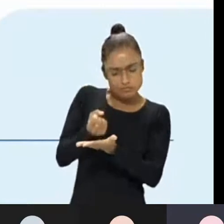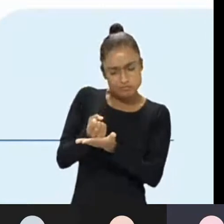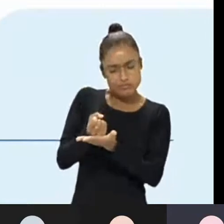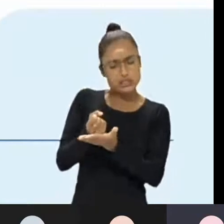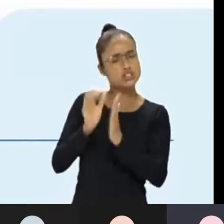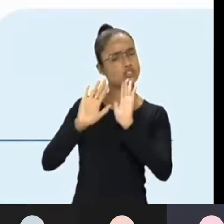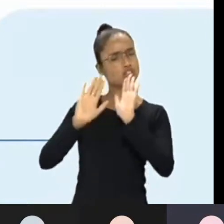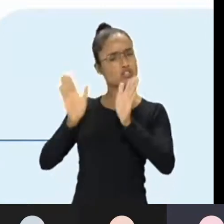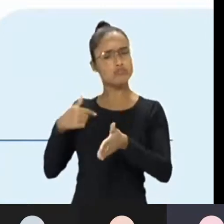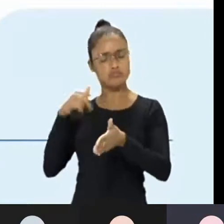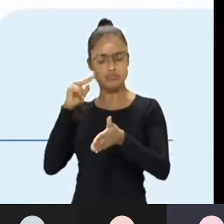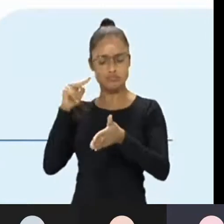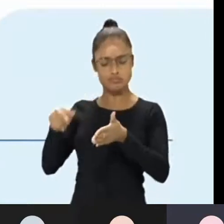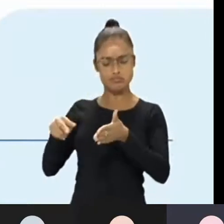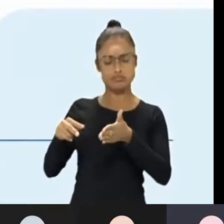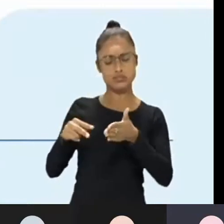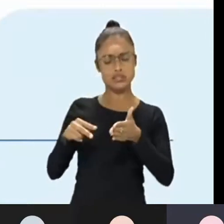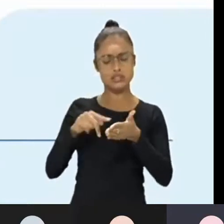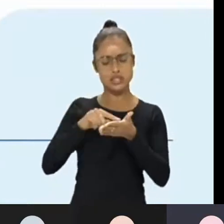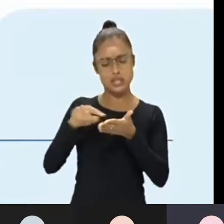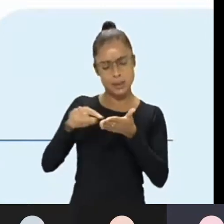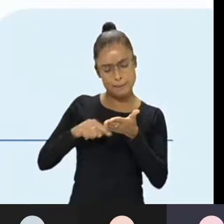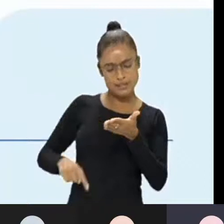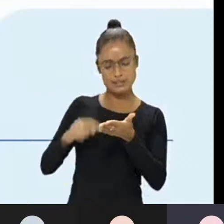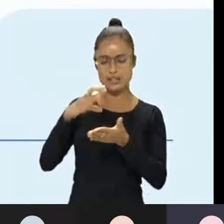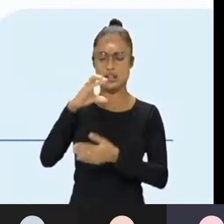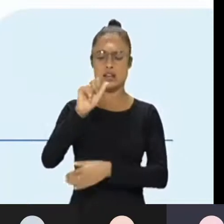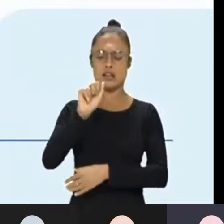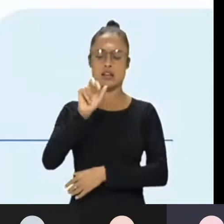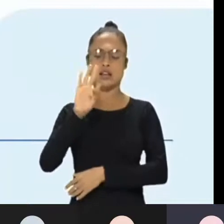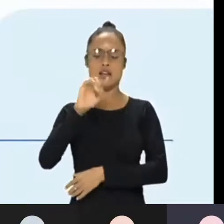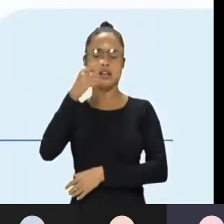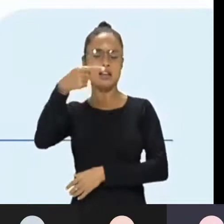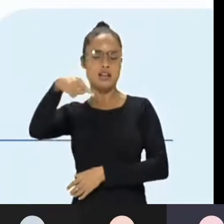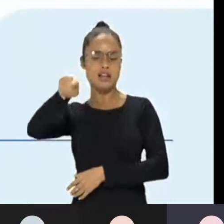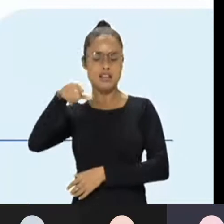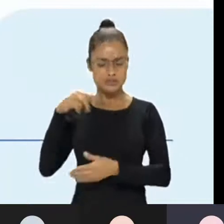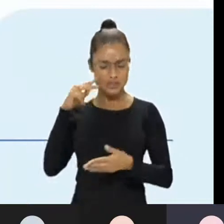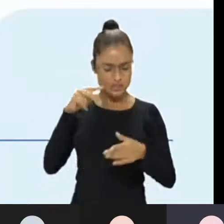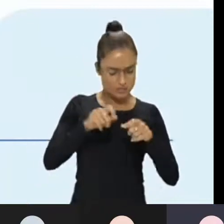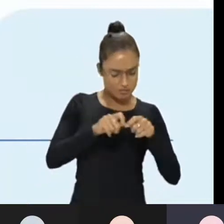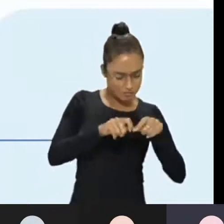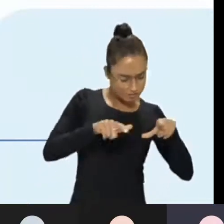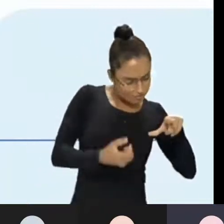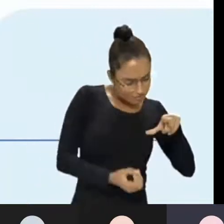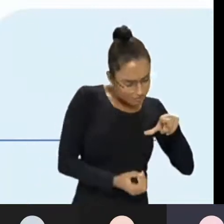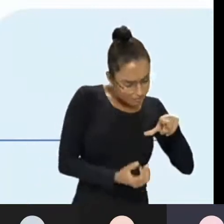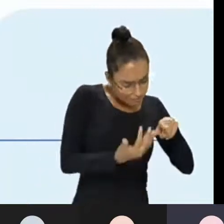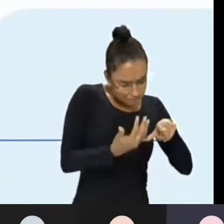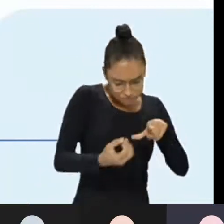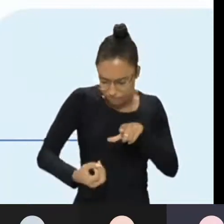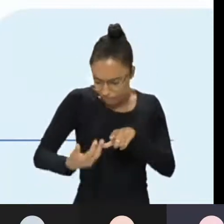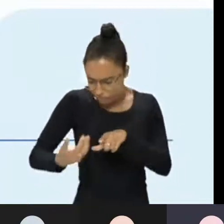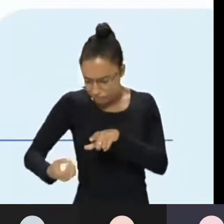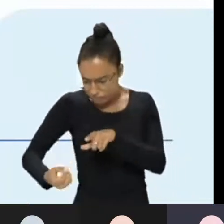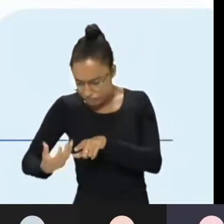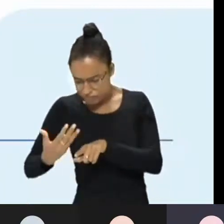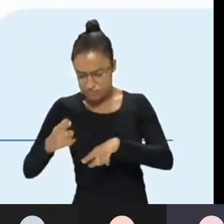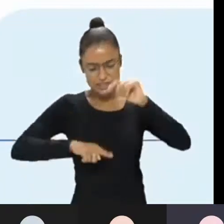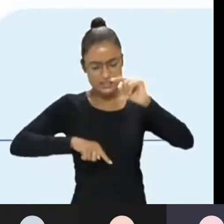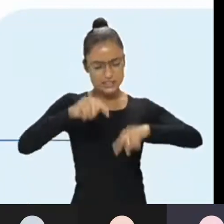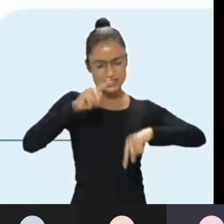PDF e faz a impressão dos cartões para você explorar essas formas espaciais. E por que foi importante conhecer essas